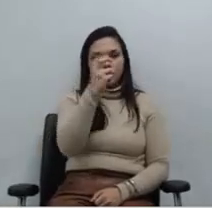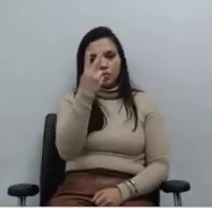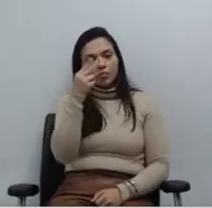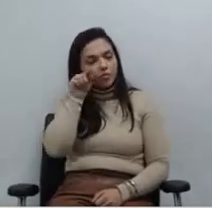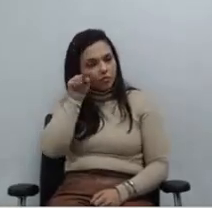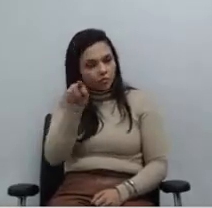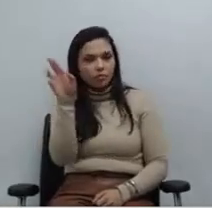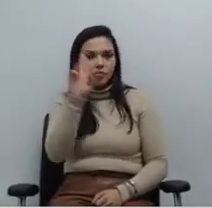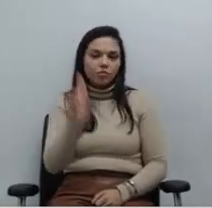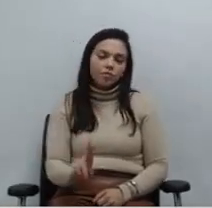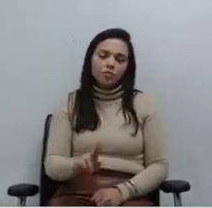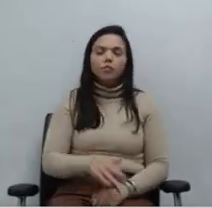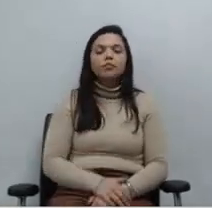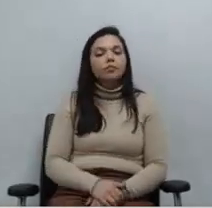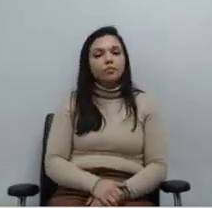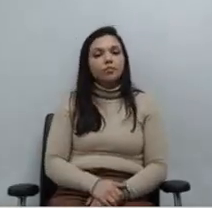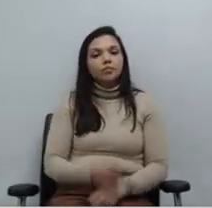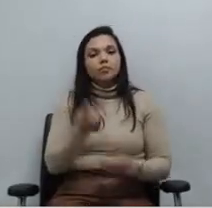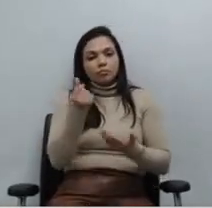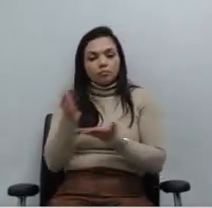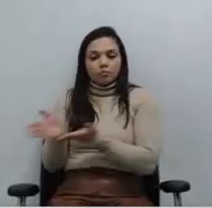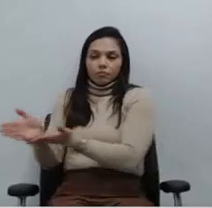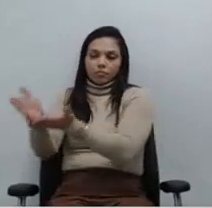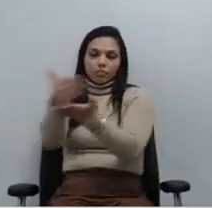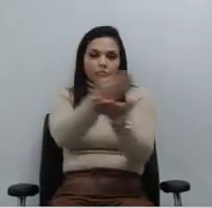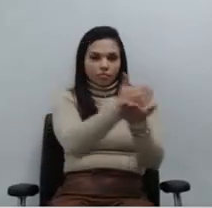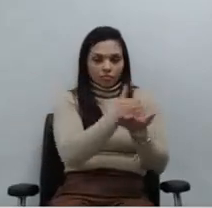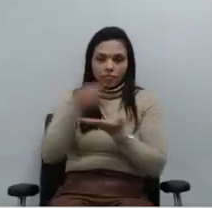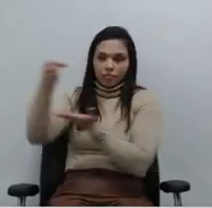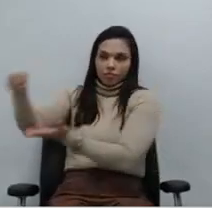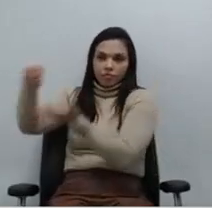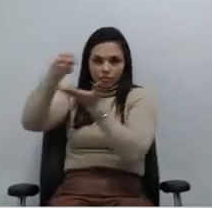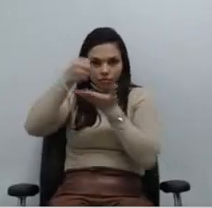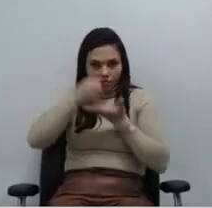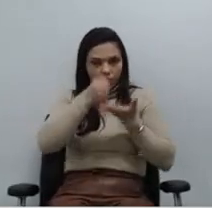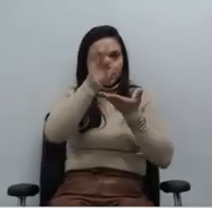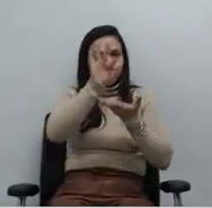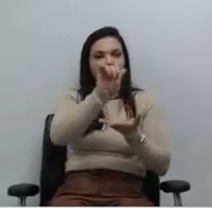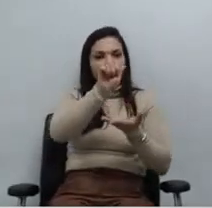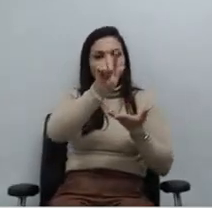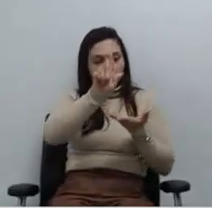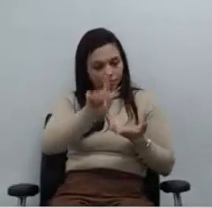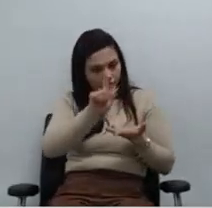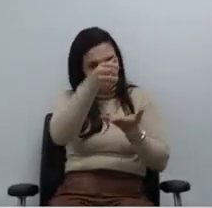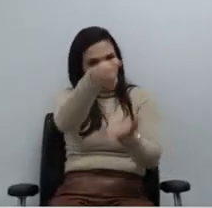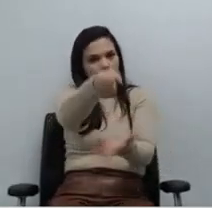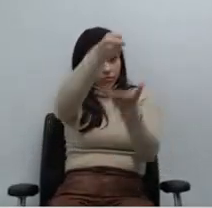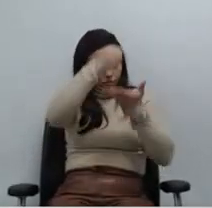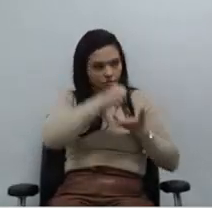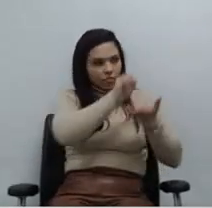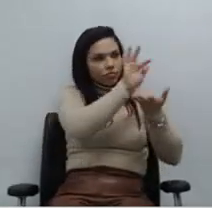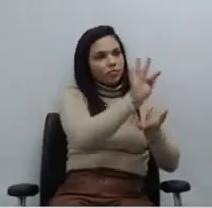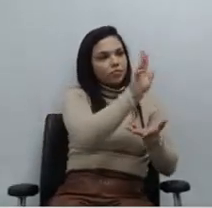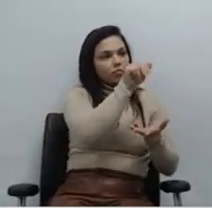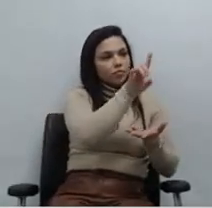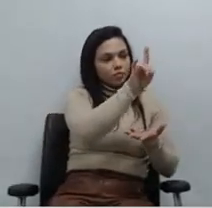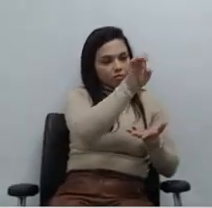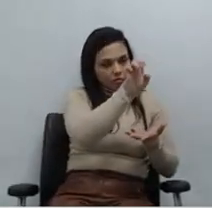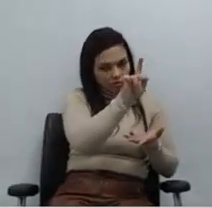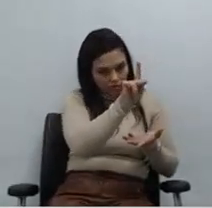852.500 reais. Distribuídos entre as três fontes, Tesouro, FAGE e Fundep. Em relação à fixação